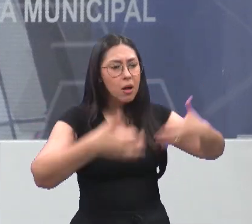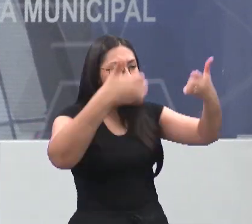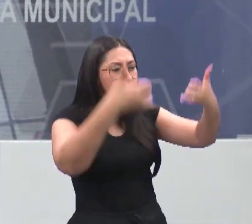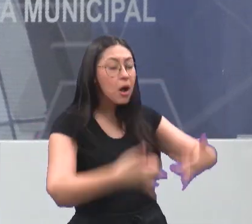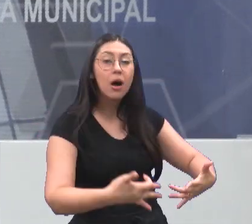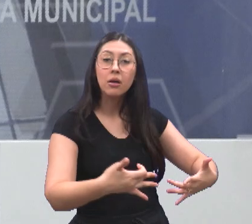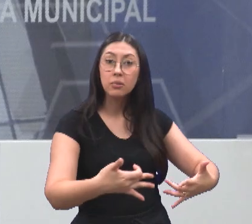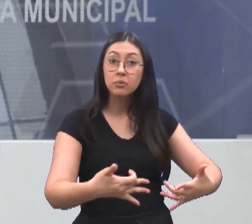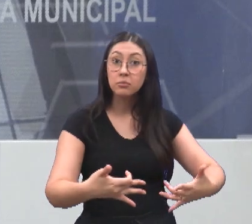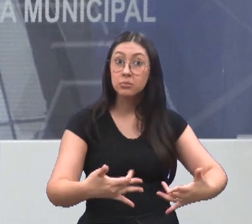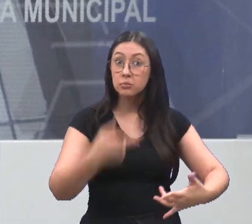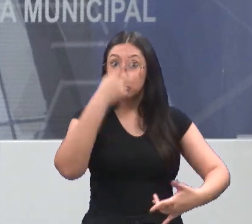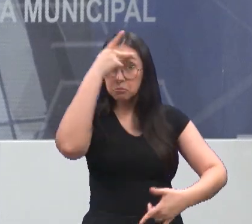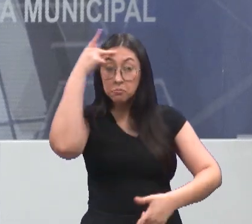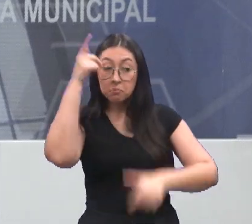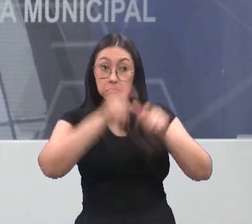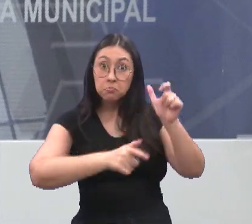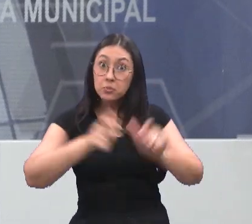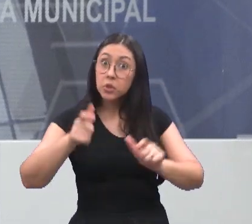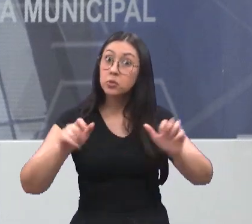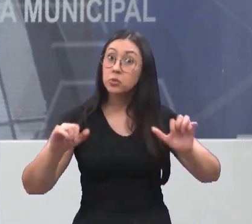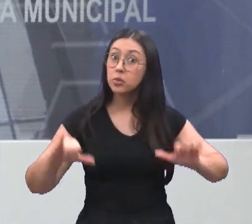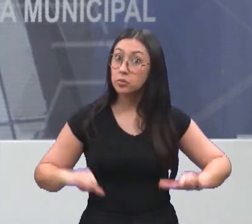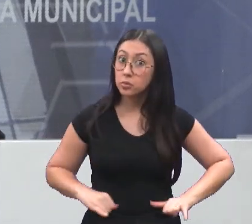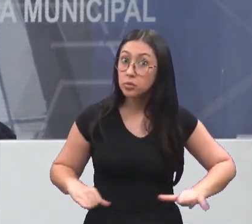muita gente sofrendo